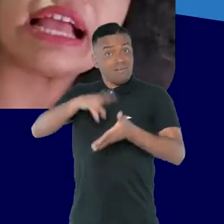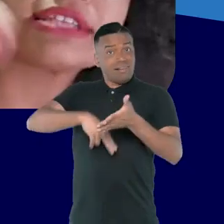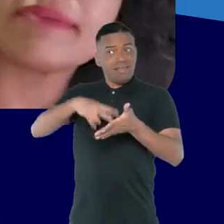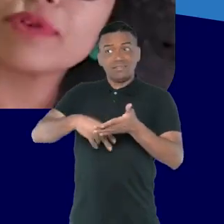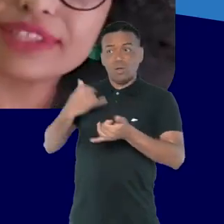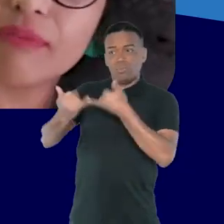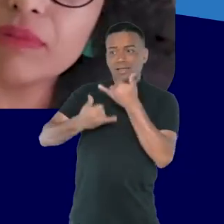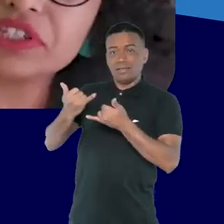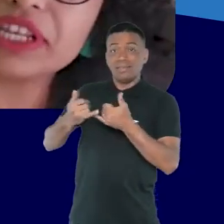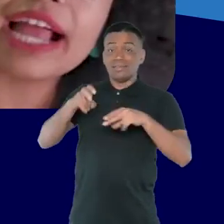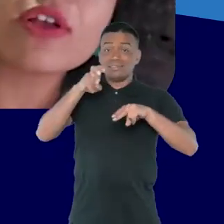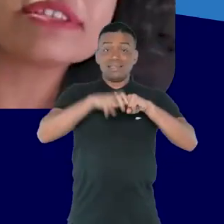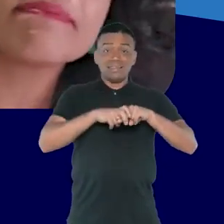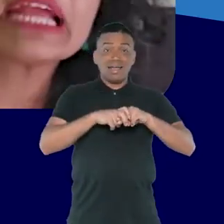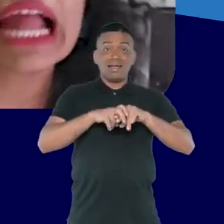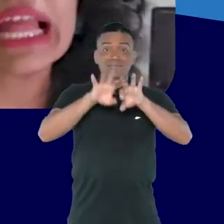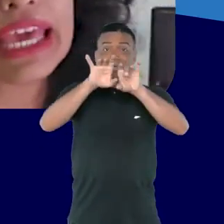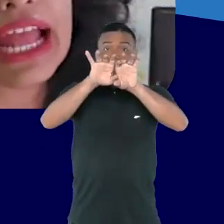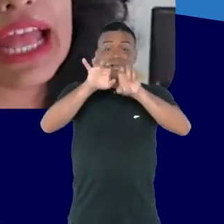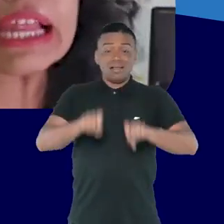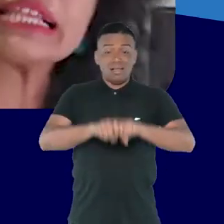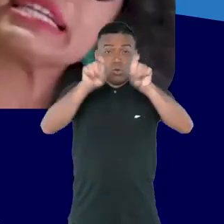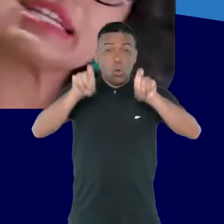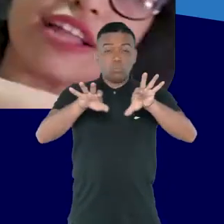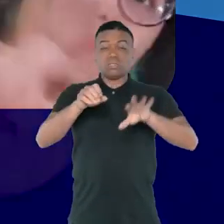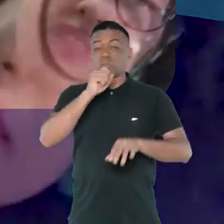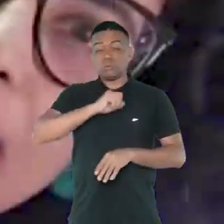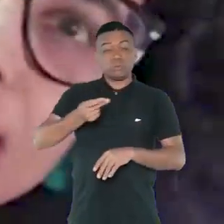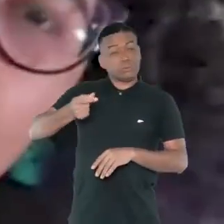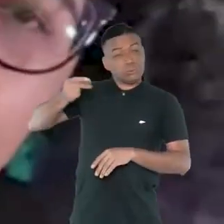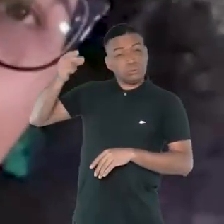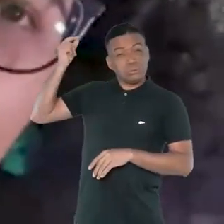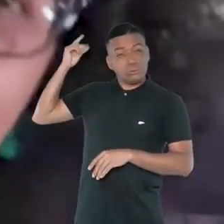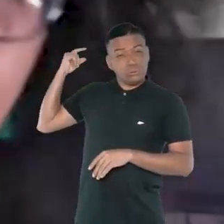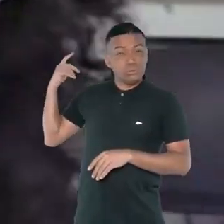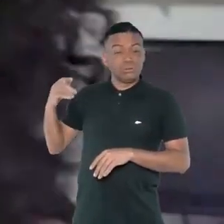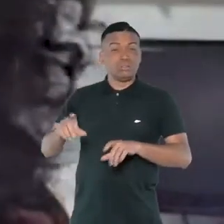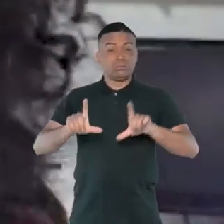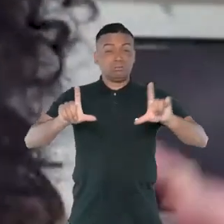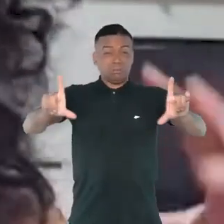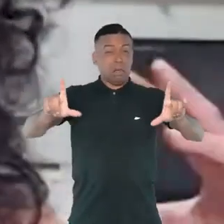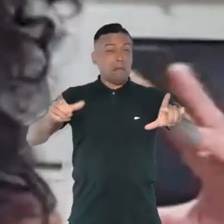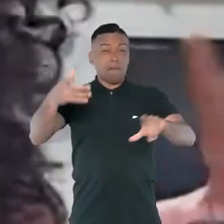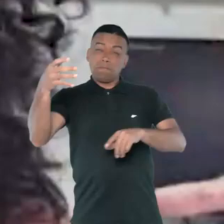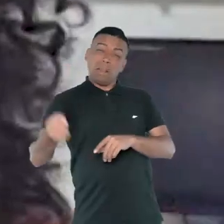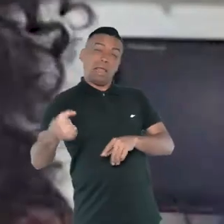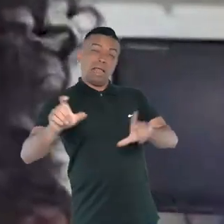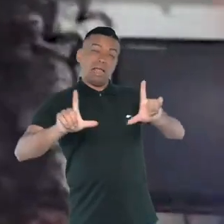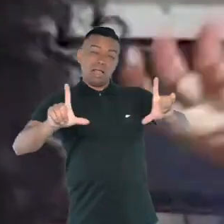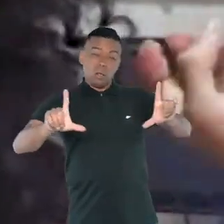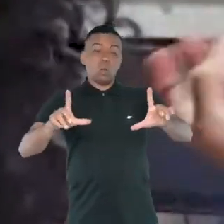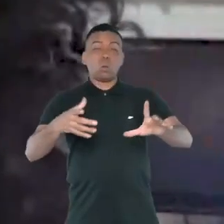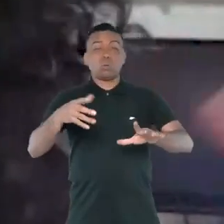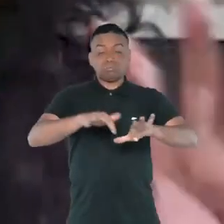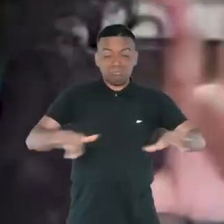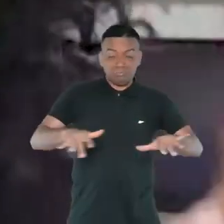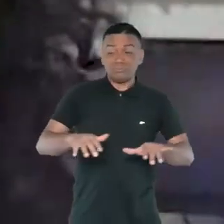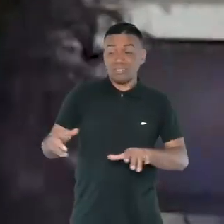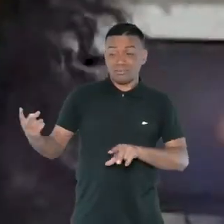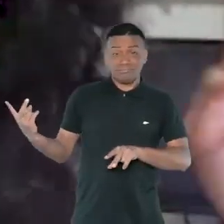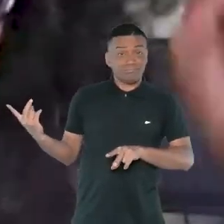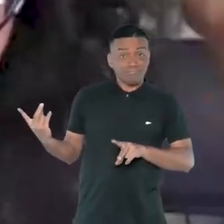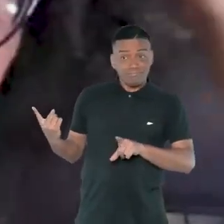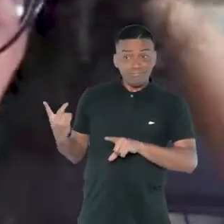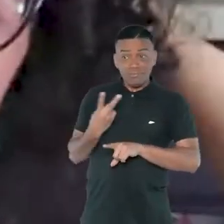que ela sempre gostava muito de ler. A nossa brincadeira era ela sentar do meu lado no computador, aqueles computadores bem velhões, assim, de